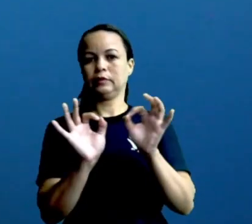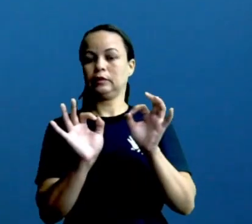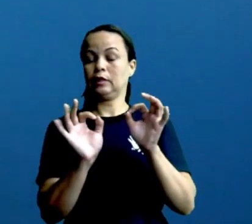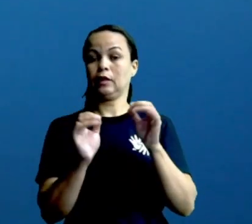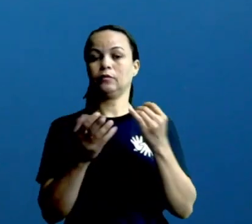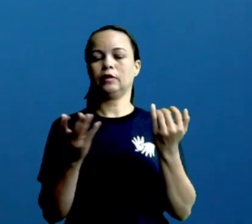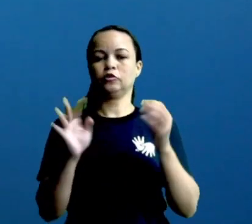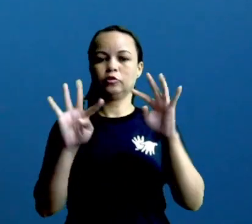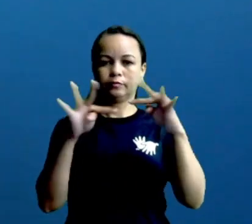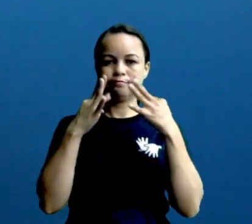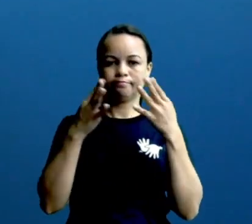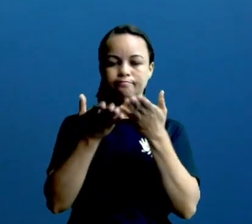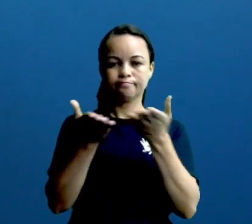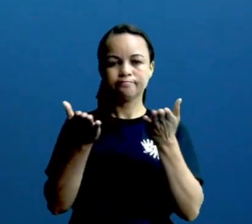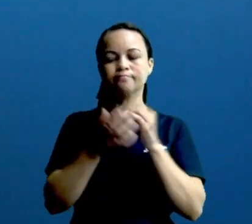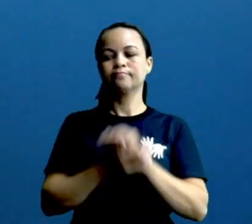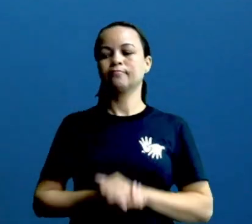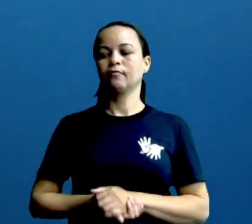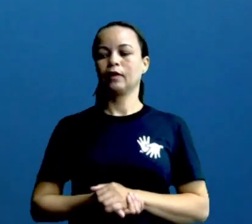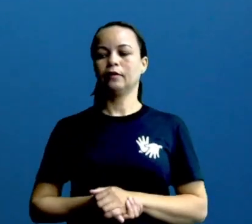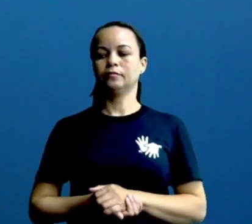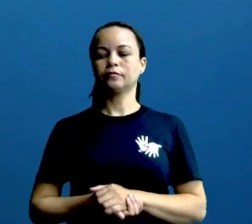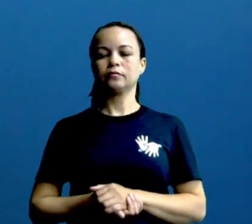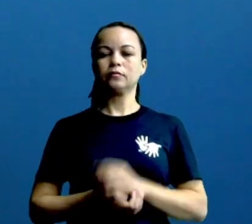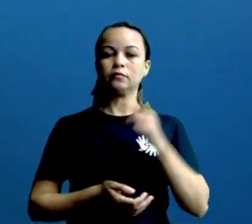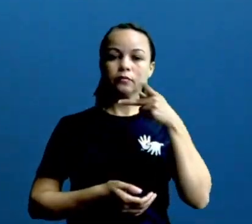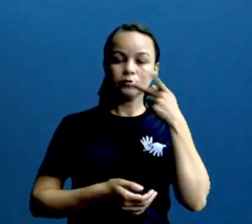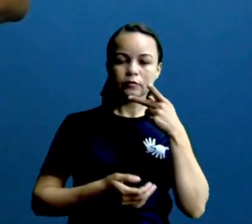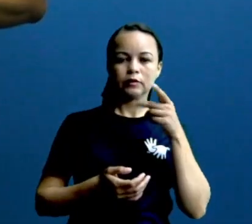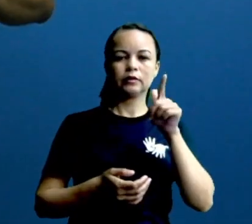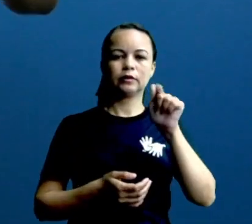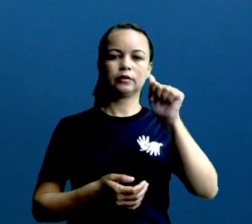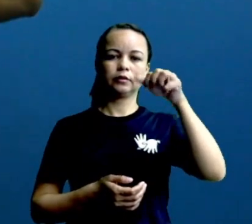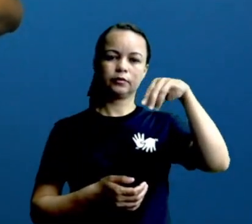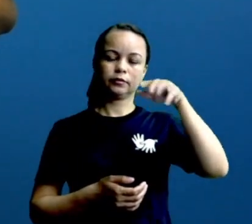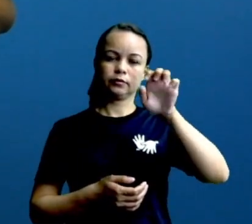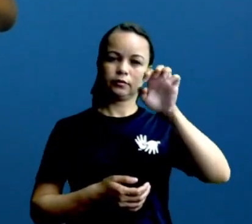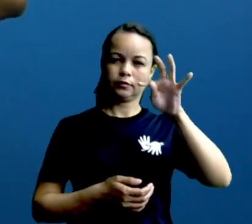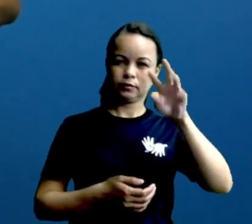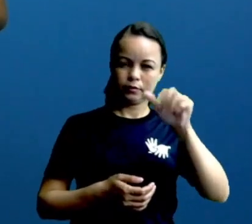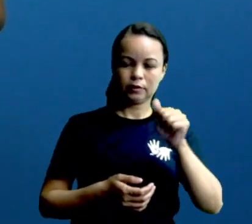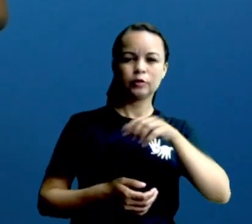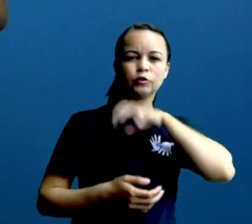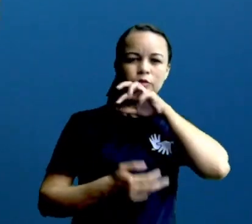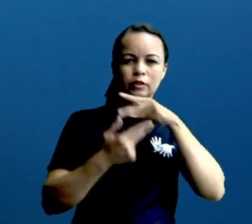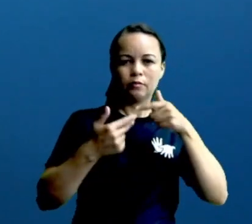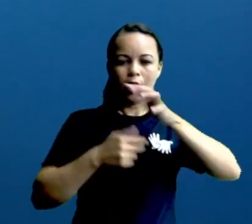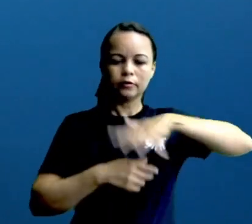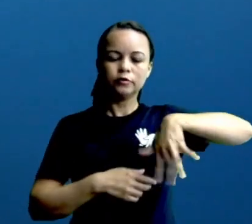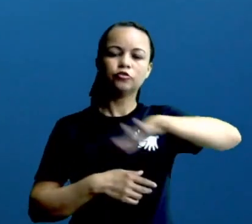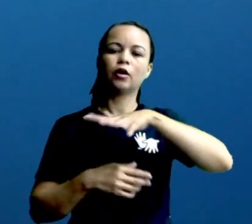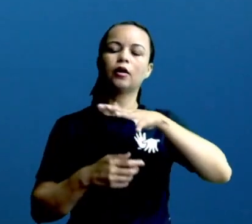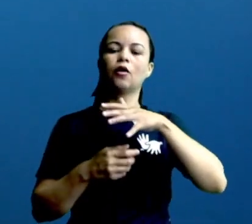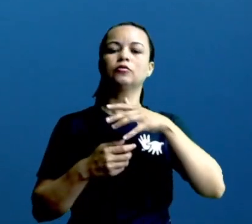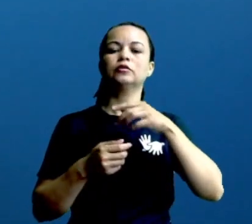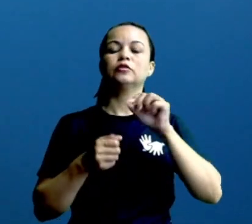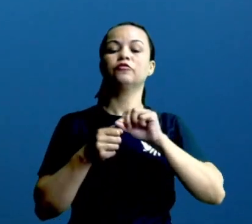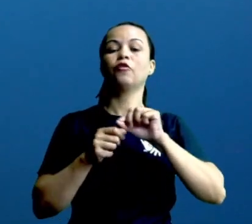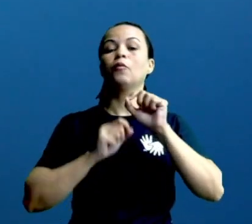exceção, mas eu quero chamar a atenção de vocês. Quando se forma gametas nos animais em geral, se forma